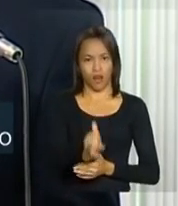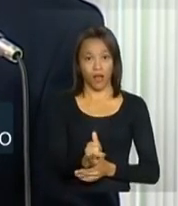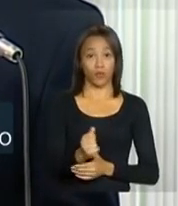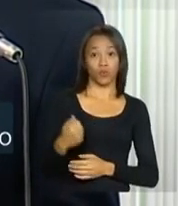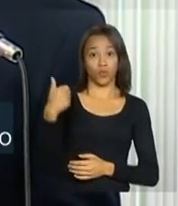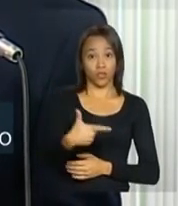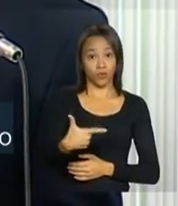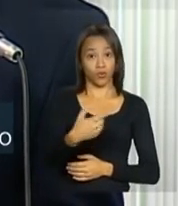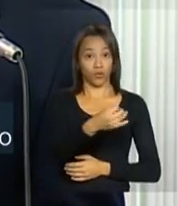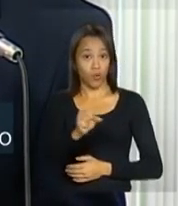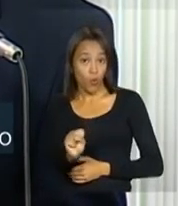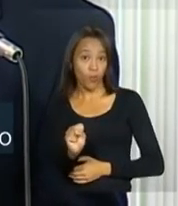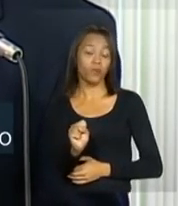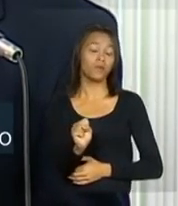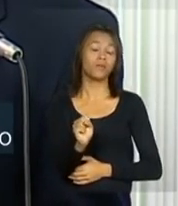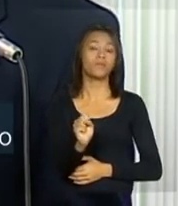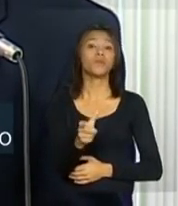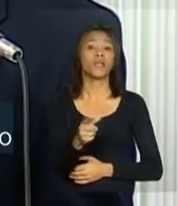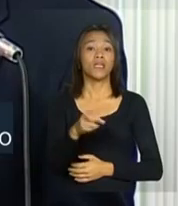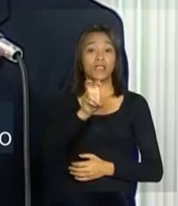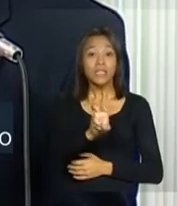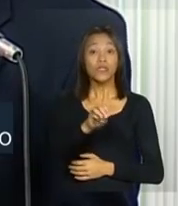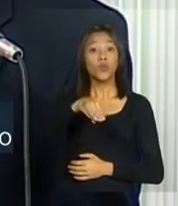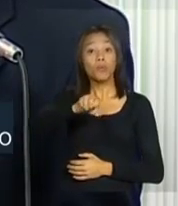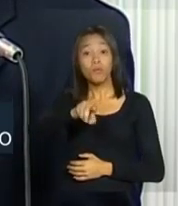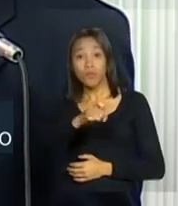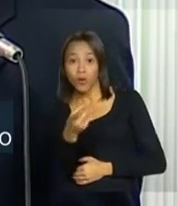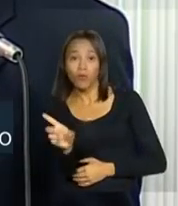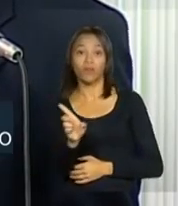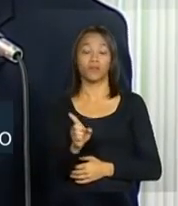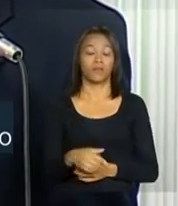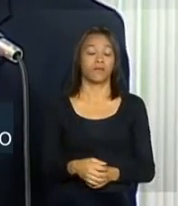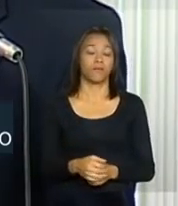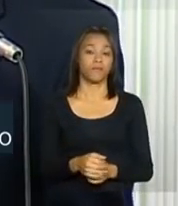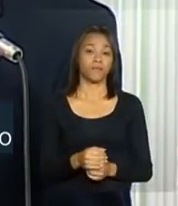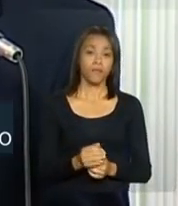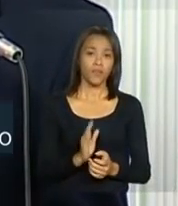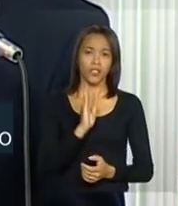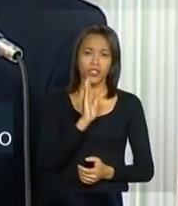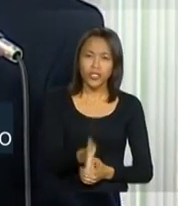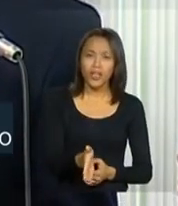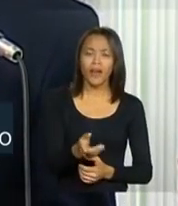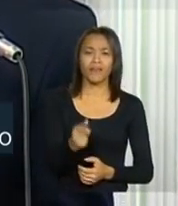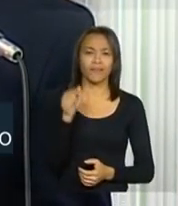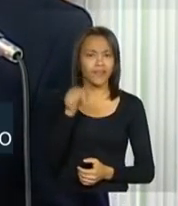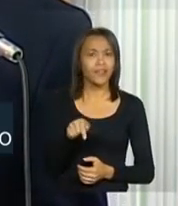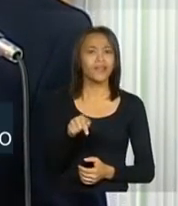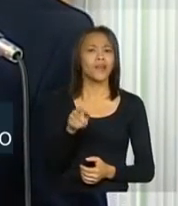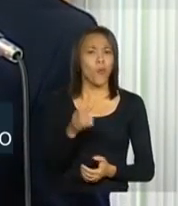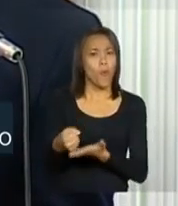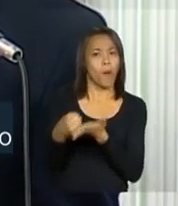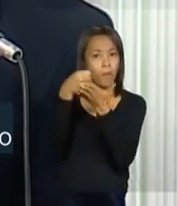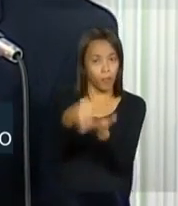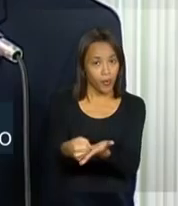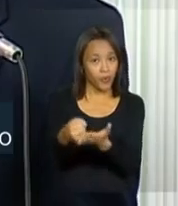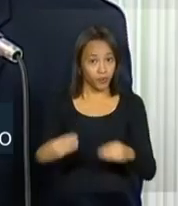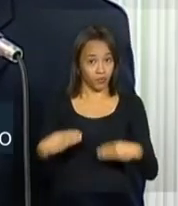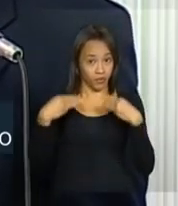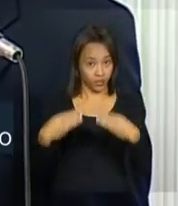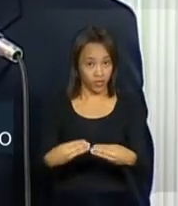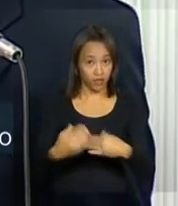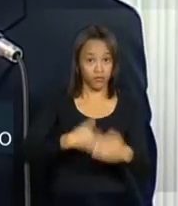em 2008, teve recursos de R$ 5 milhões e já contou, naquele momento, com a parceria do Ministério do Desenvolvimento